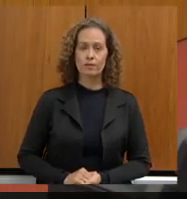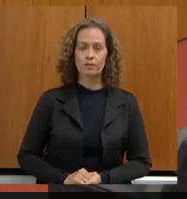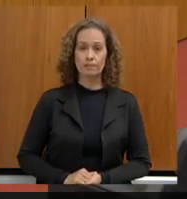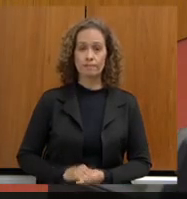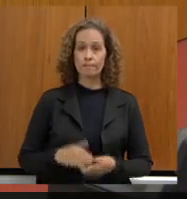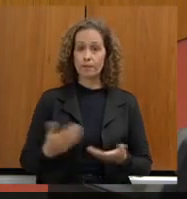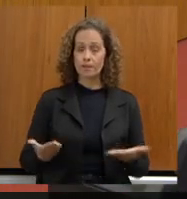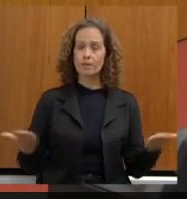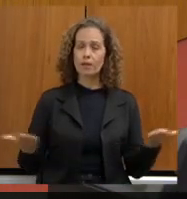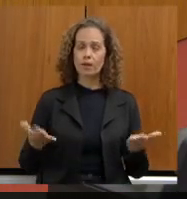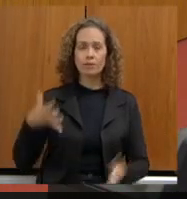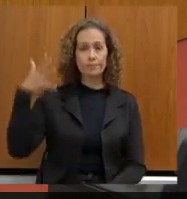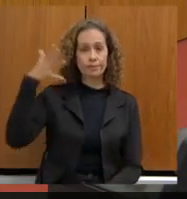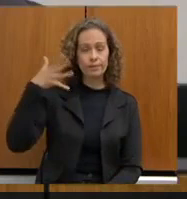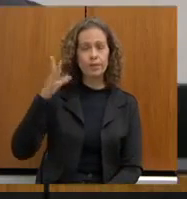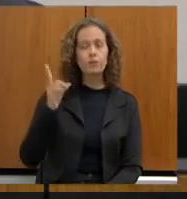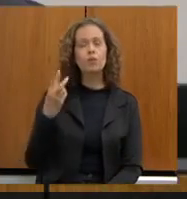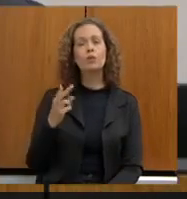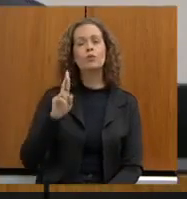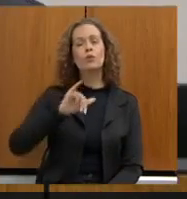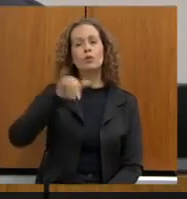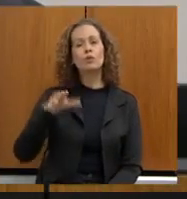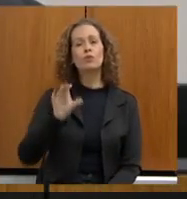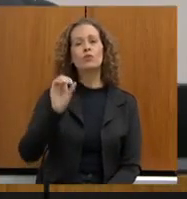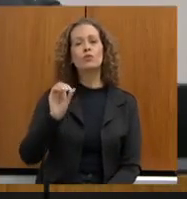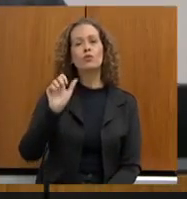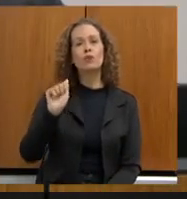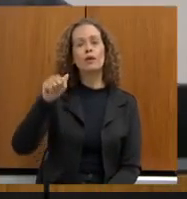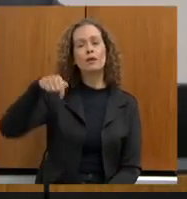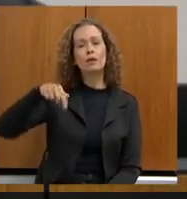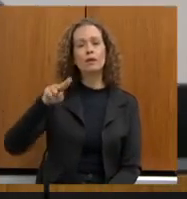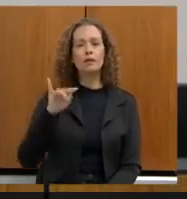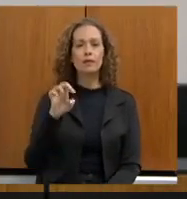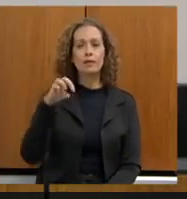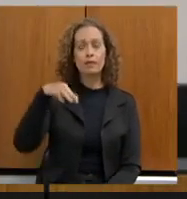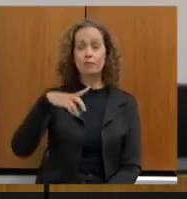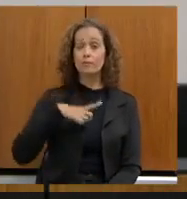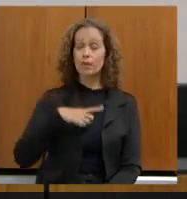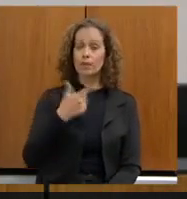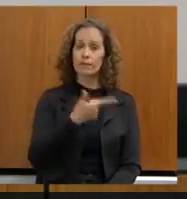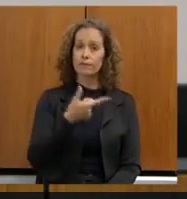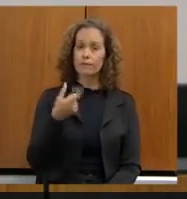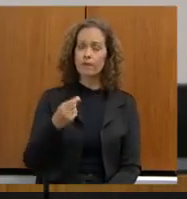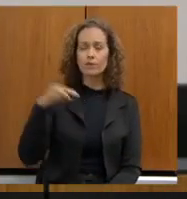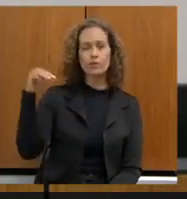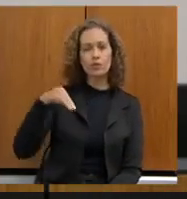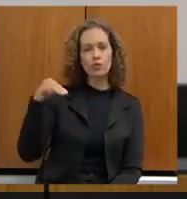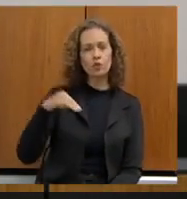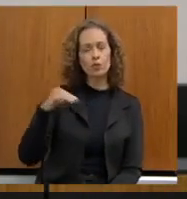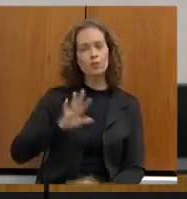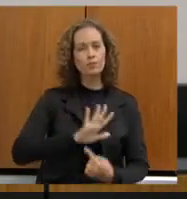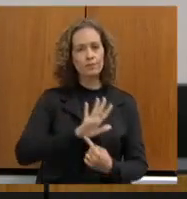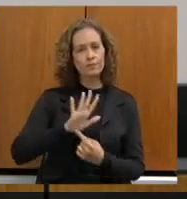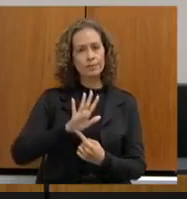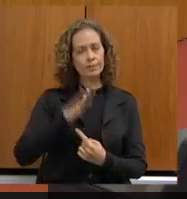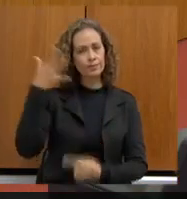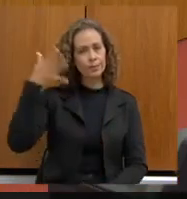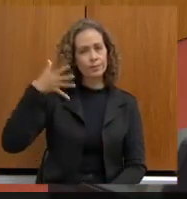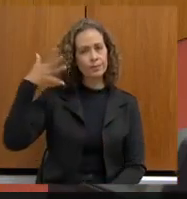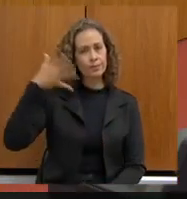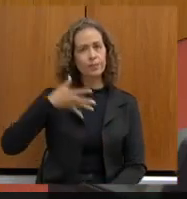o passo a palavra ao Dr Joaquim Francisco Neto e Silva kit pode até 20 minutos para sua explanação